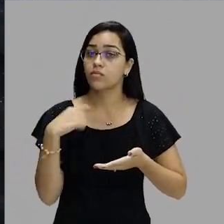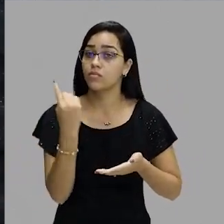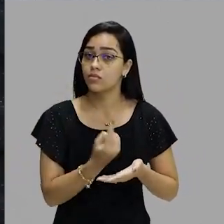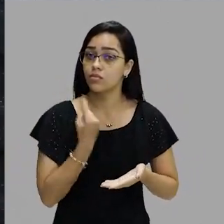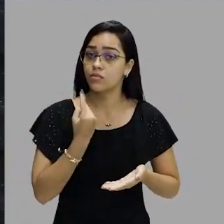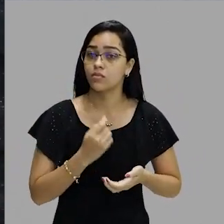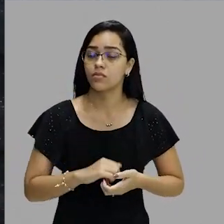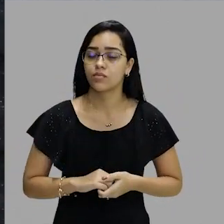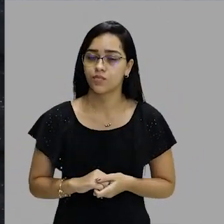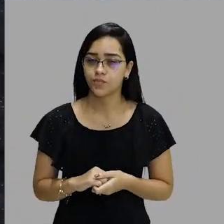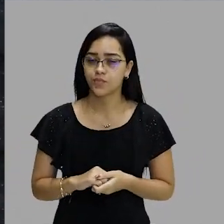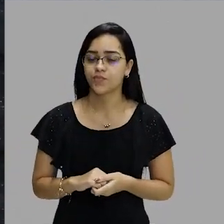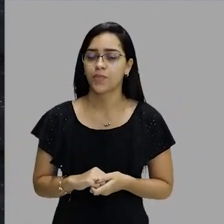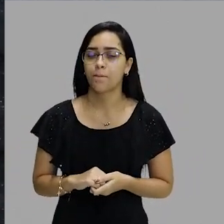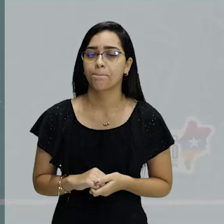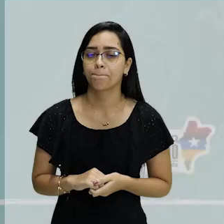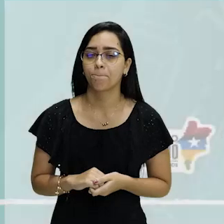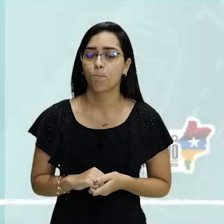tá certo?